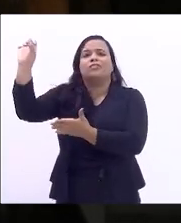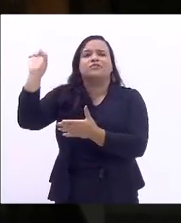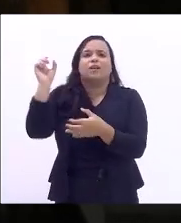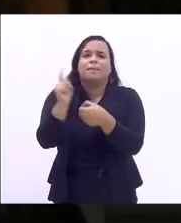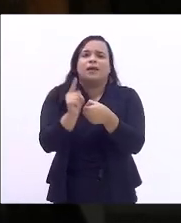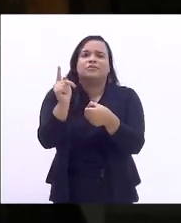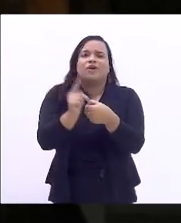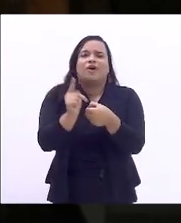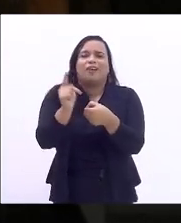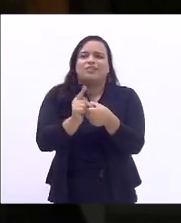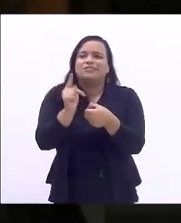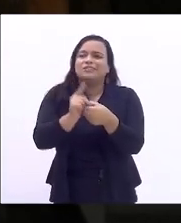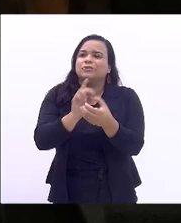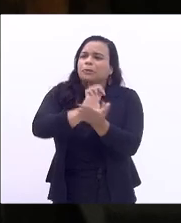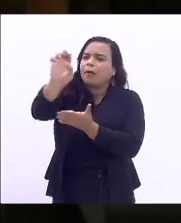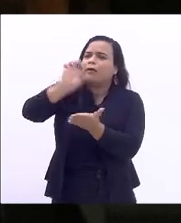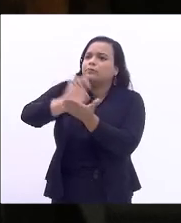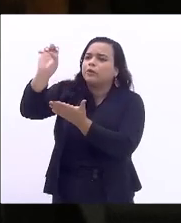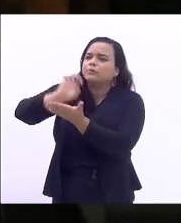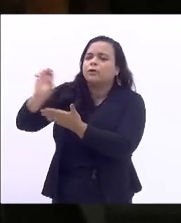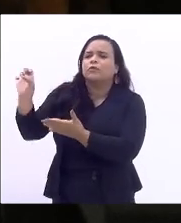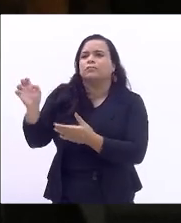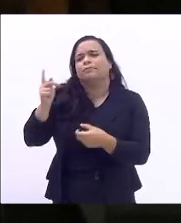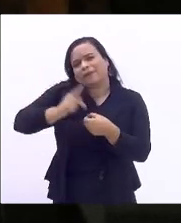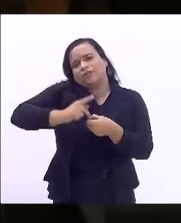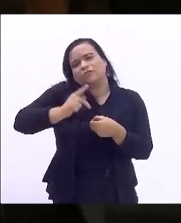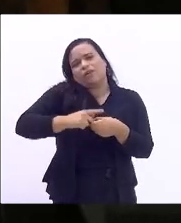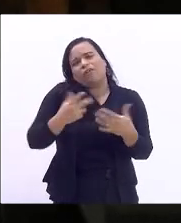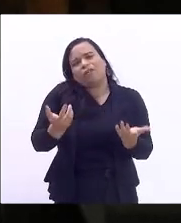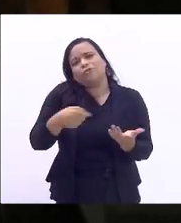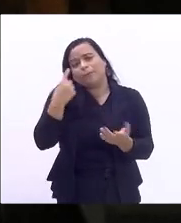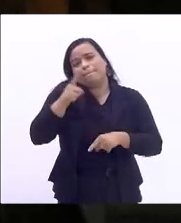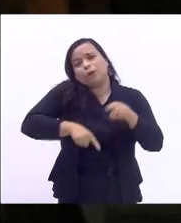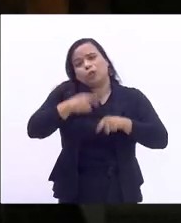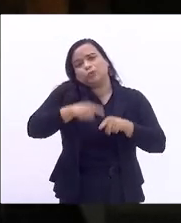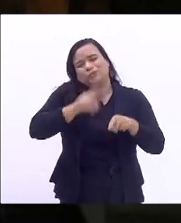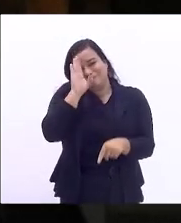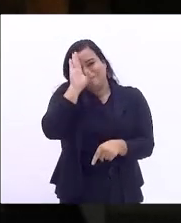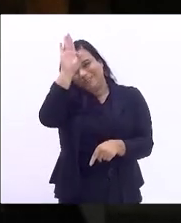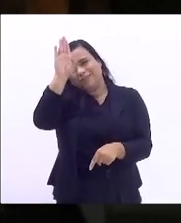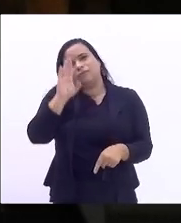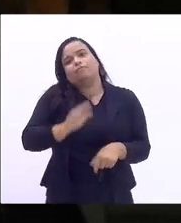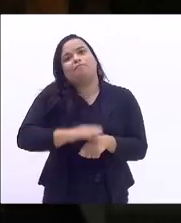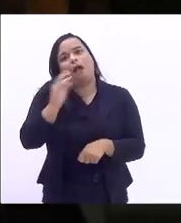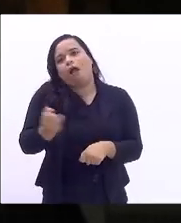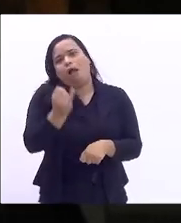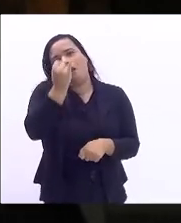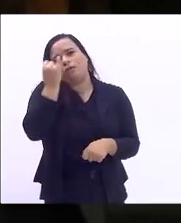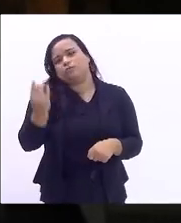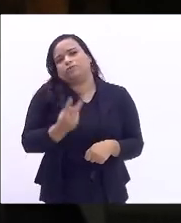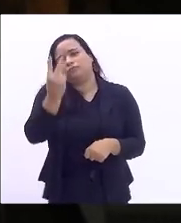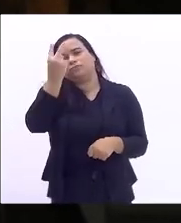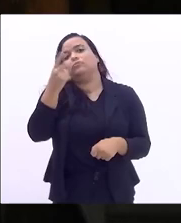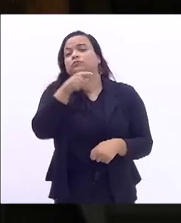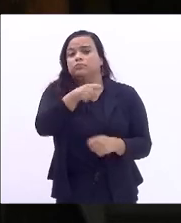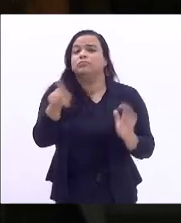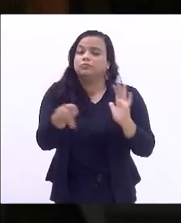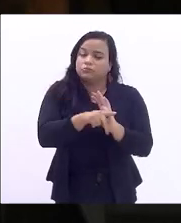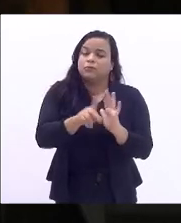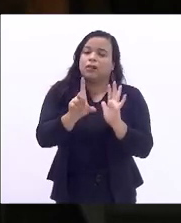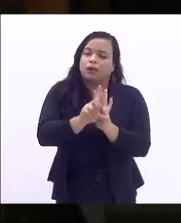petróleo O que é o nosso produto primário sujeito a lei